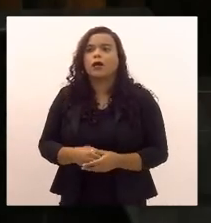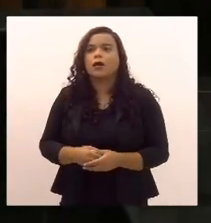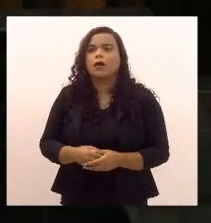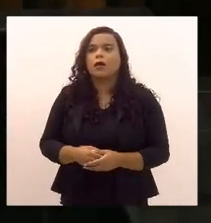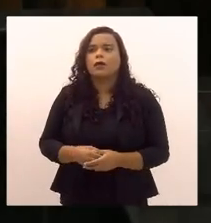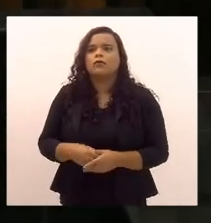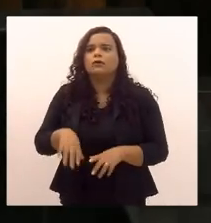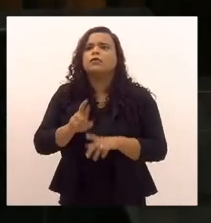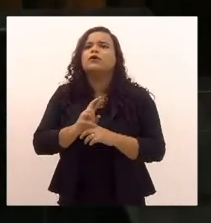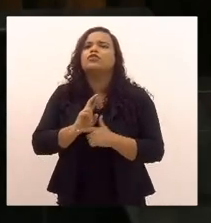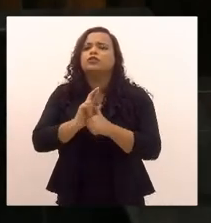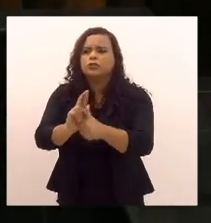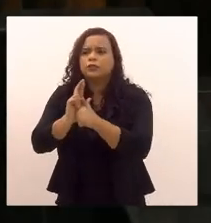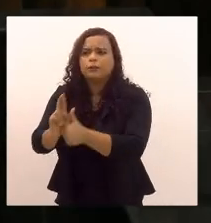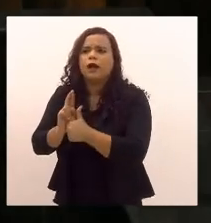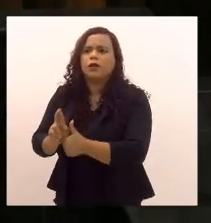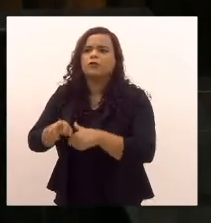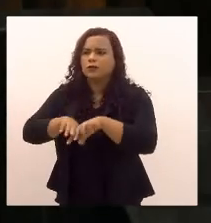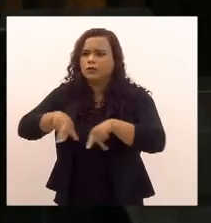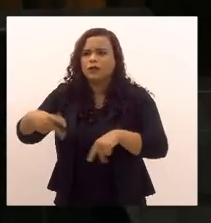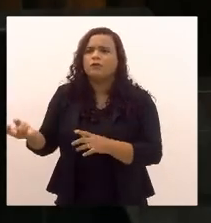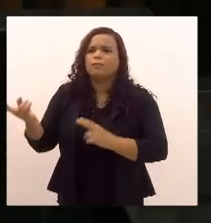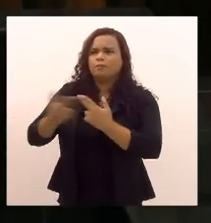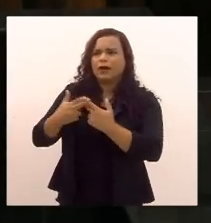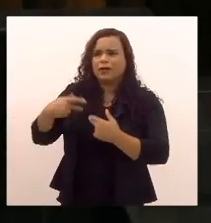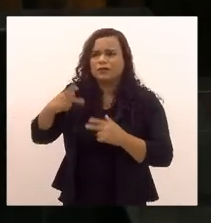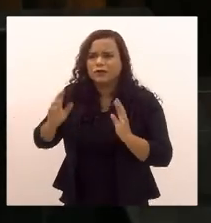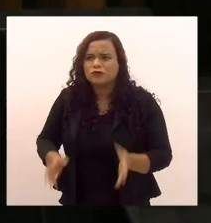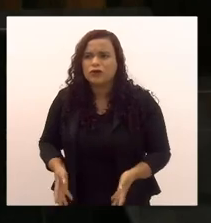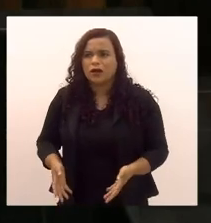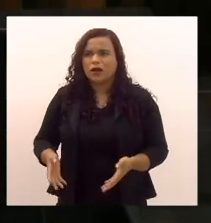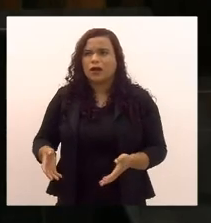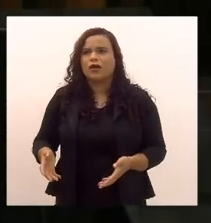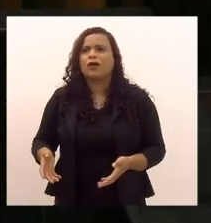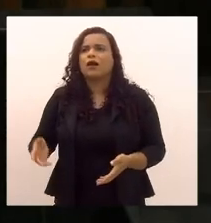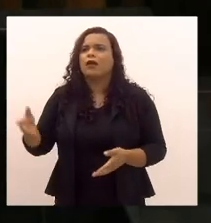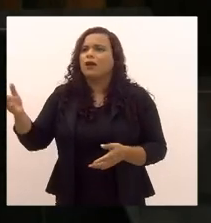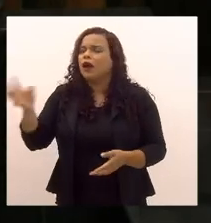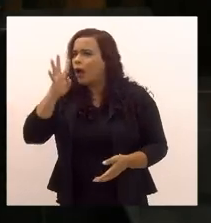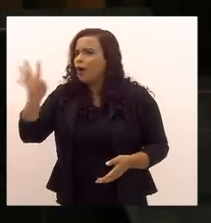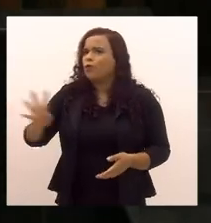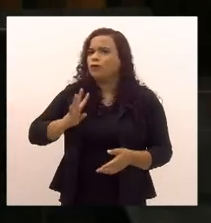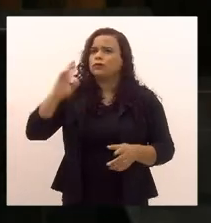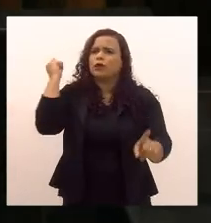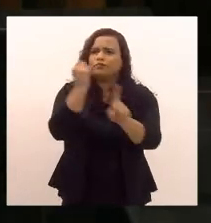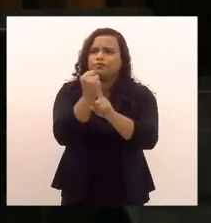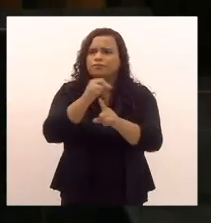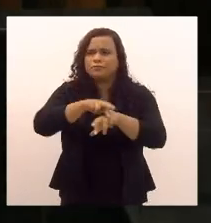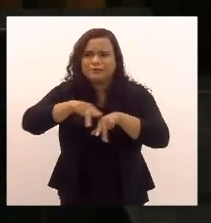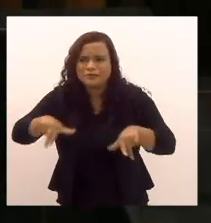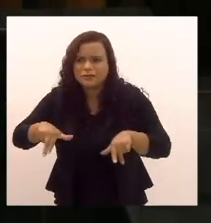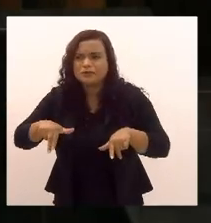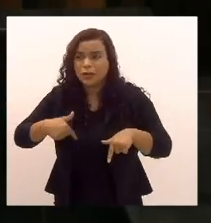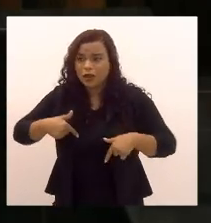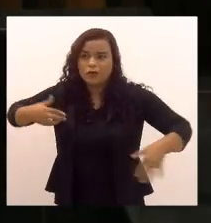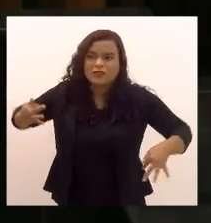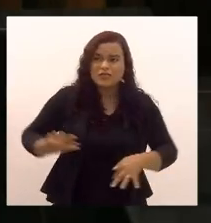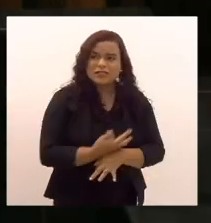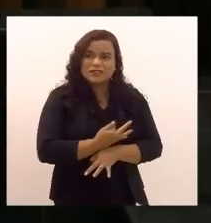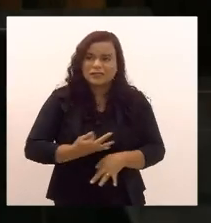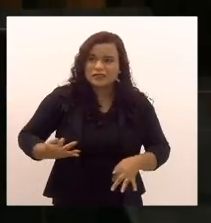Desembargador já me prendeu já me acusaram de homicida eu venho Resistindo a tudo